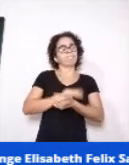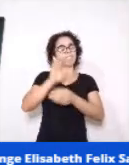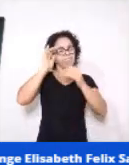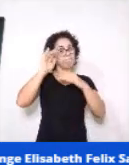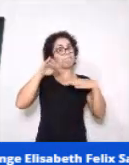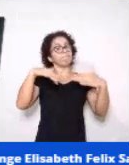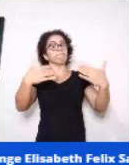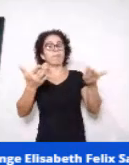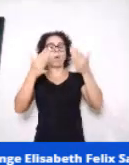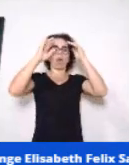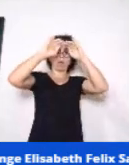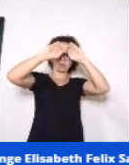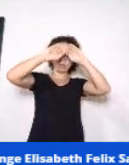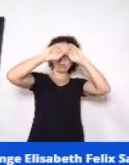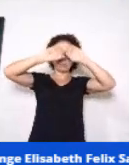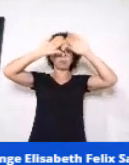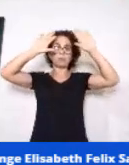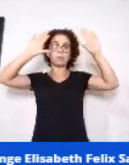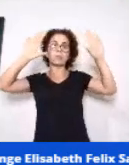entenda a situação, entenda como você vai